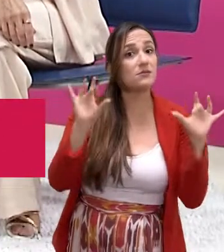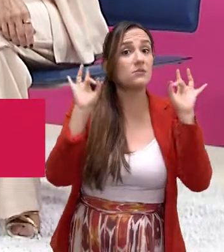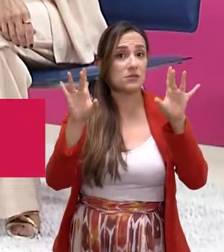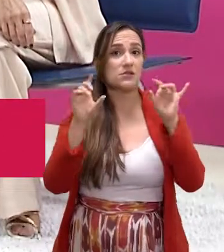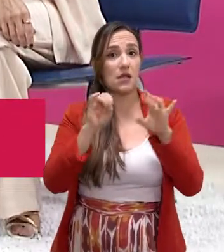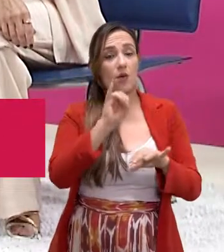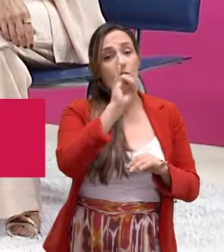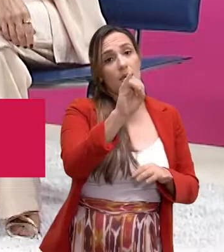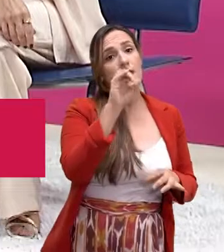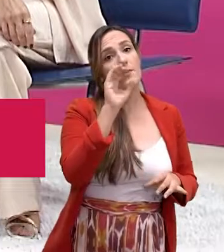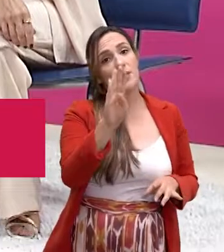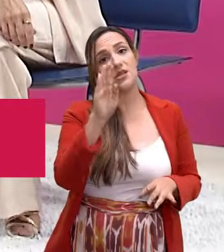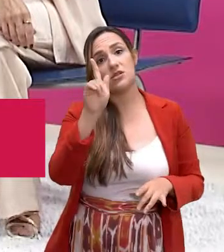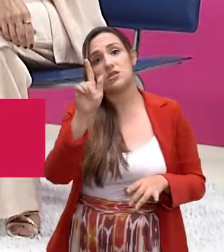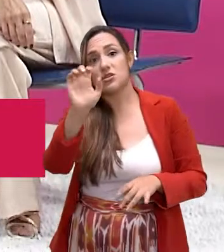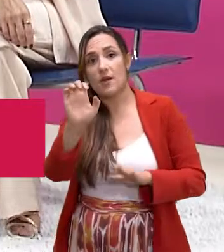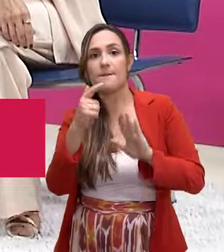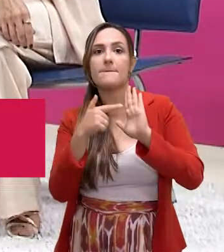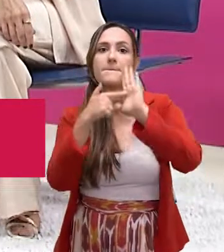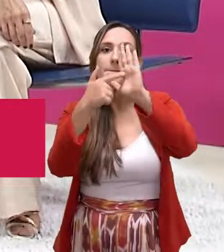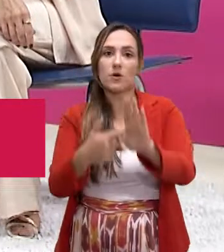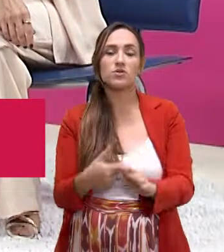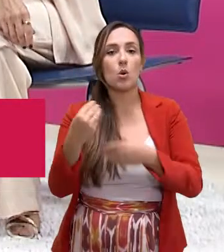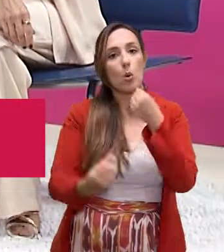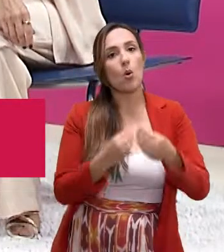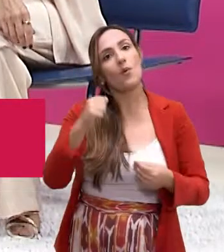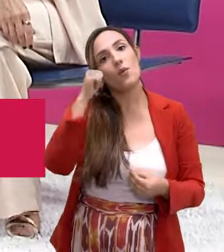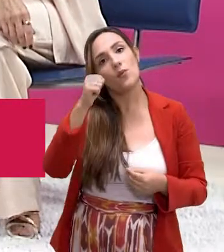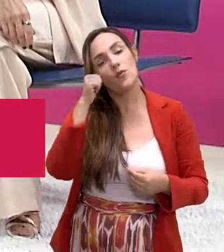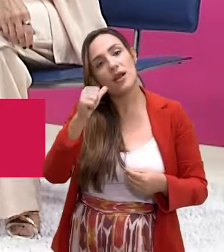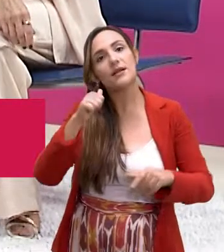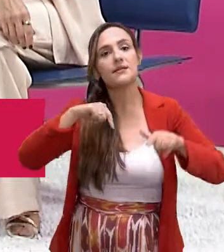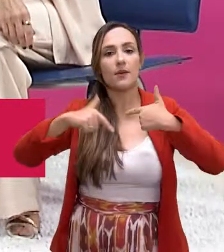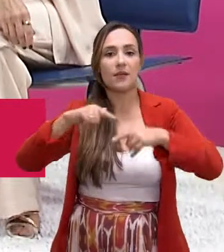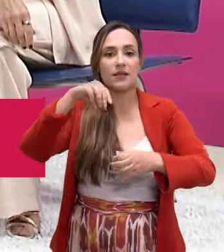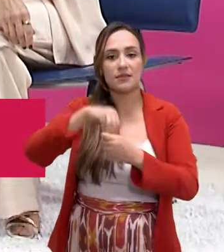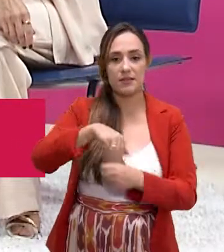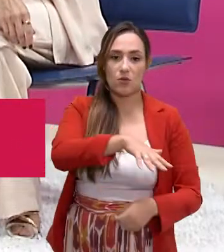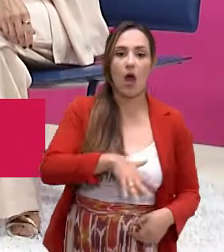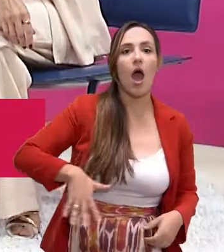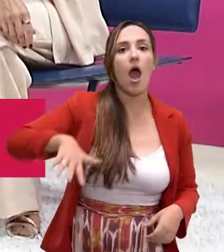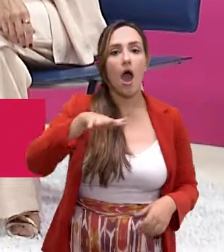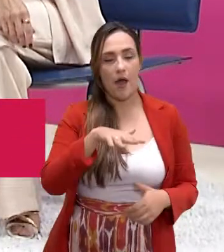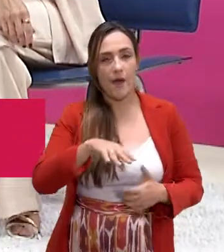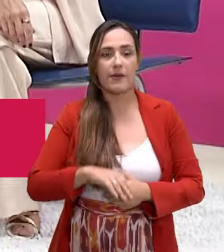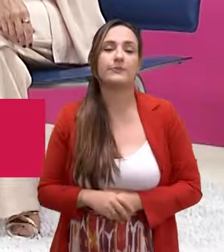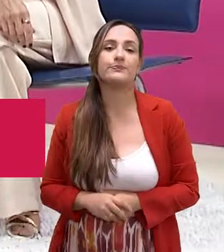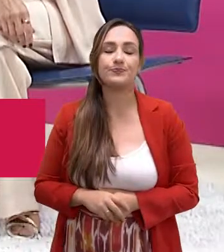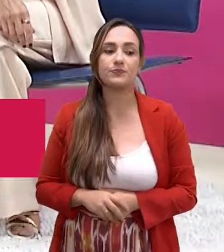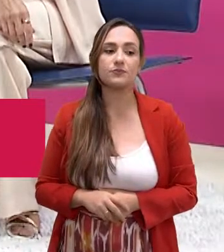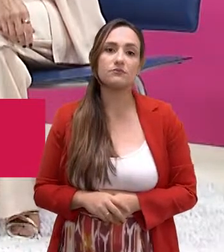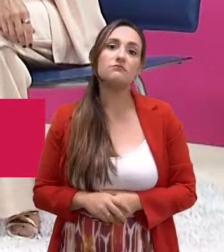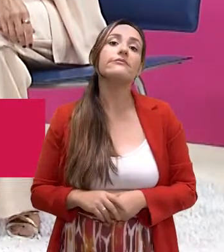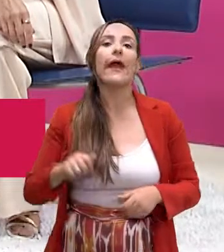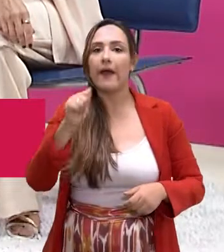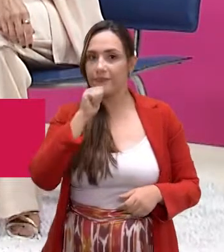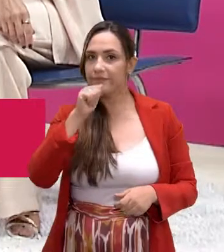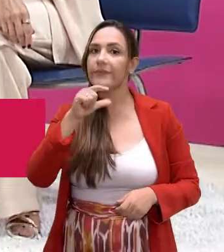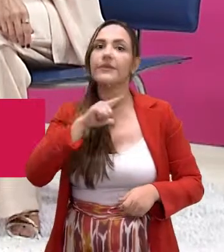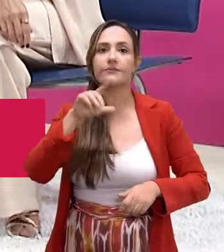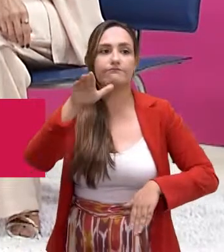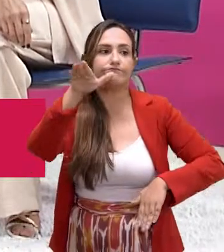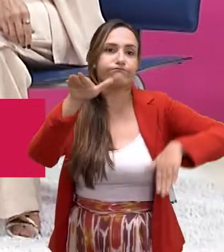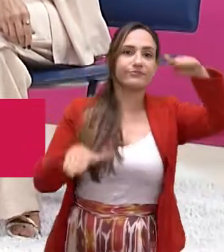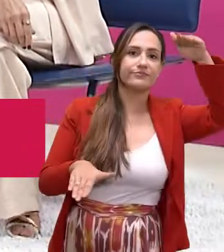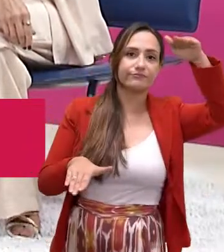IBGE, mostrando a situação das mulheres no ambiente de trabalho e essa disparidade que ainda existe entre homens e mulheres